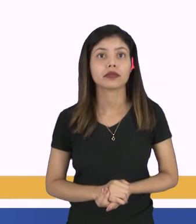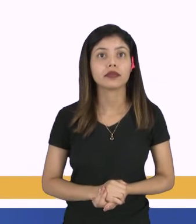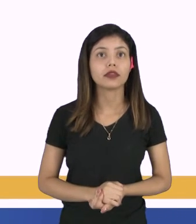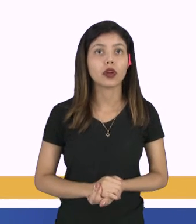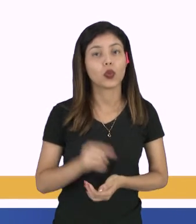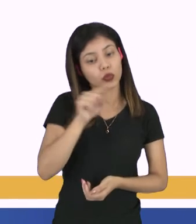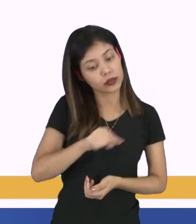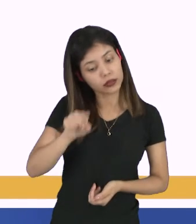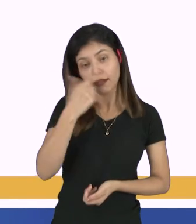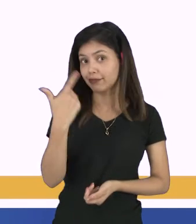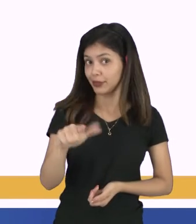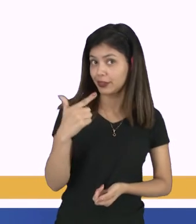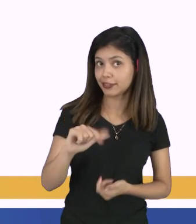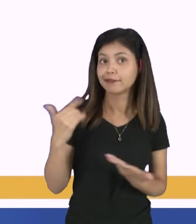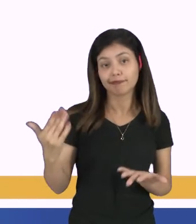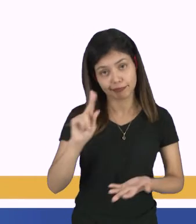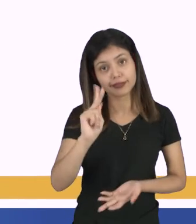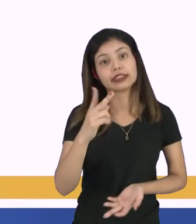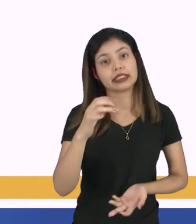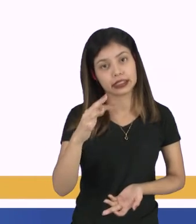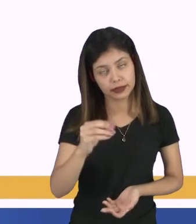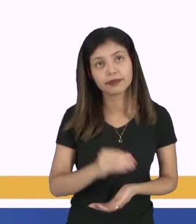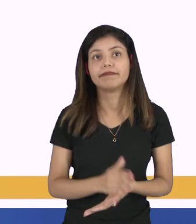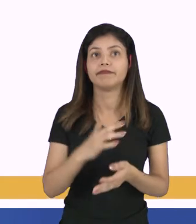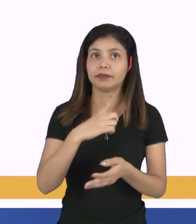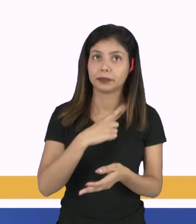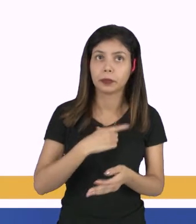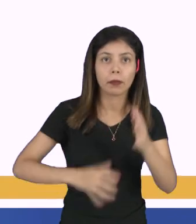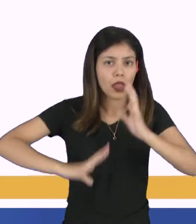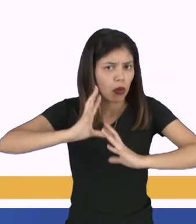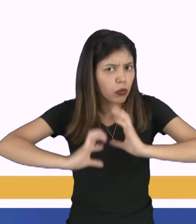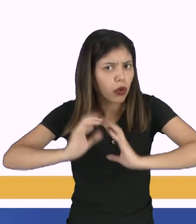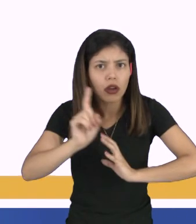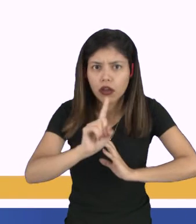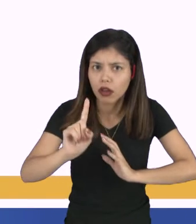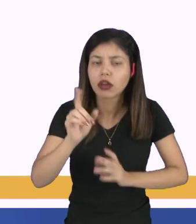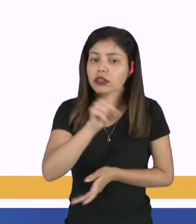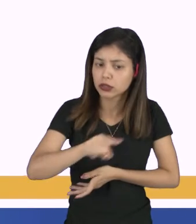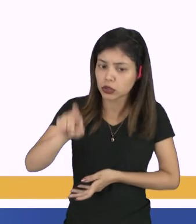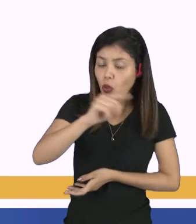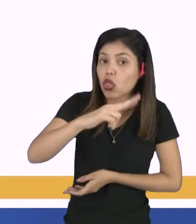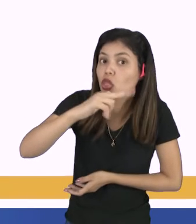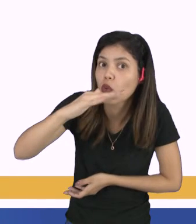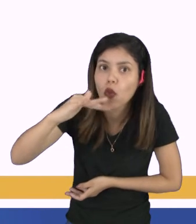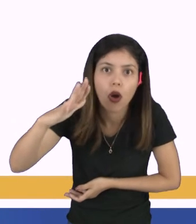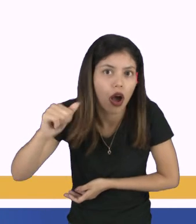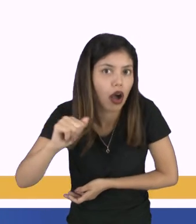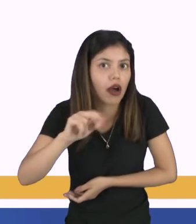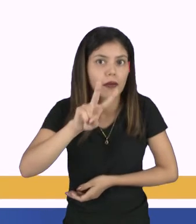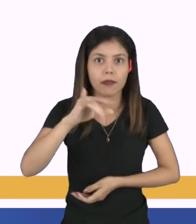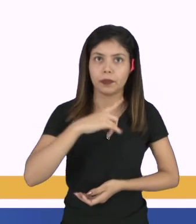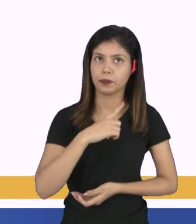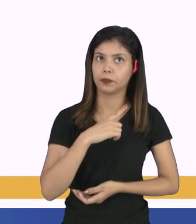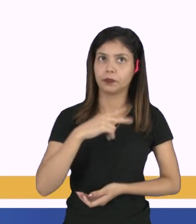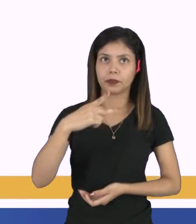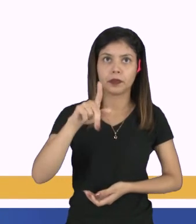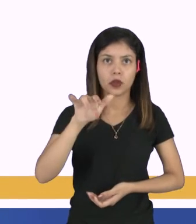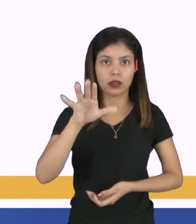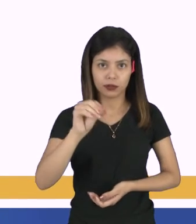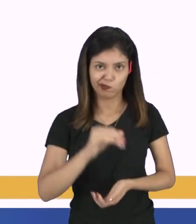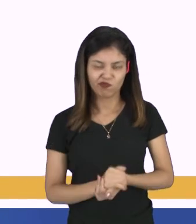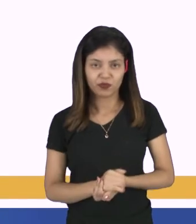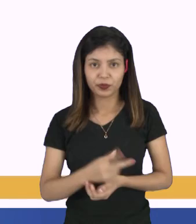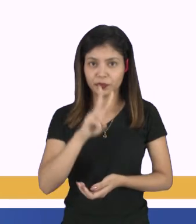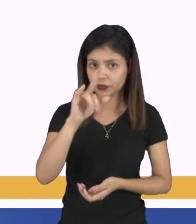tem diagonais, enquanto o hectágono tem. Gente, nunca se confunda, tá? Círculo nunca vai ser polígono. Então ele não vai ter